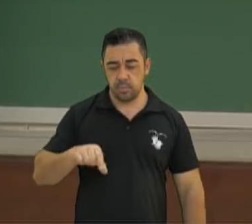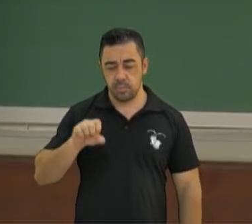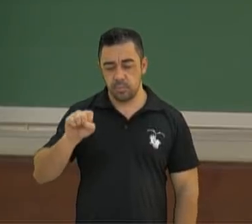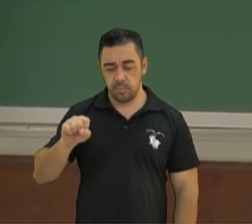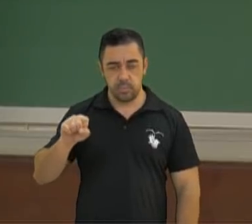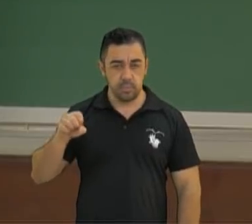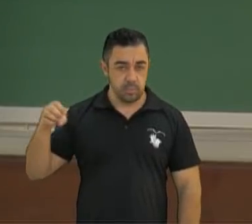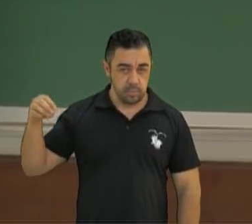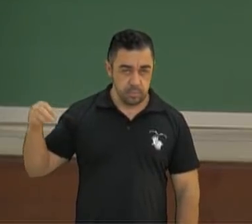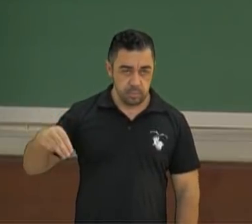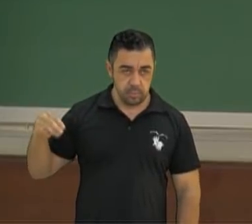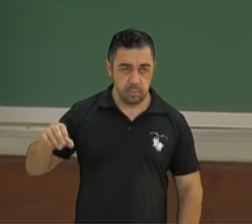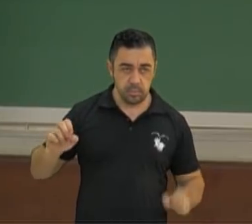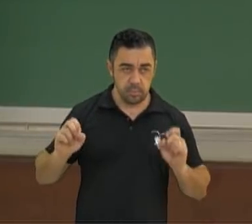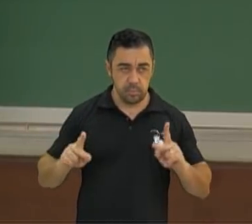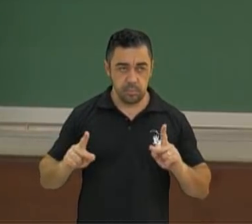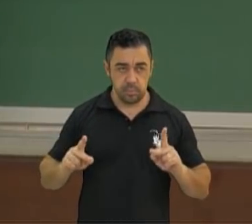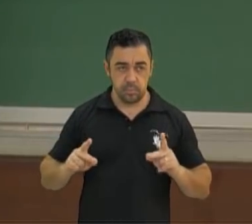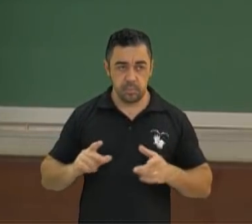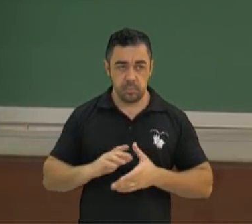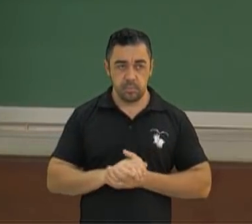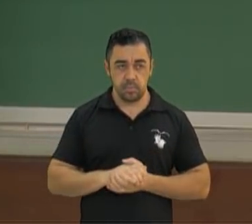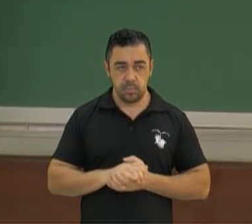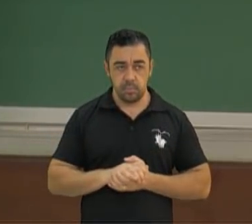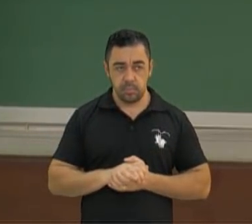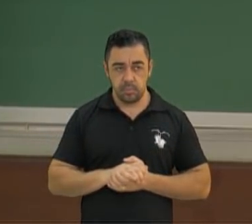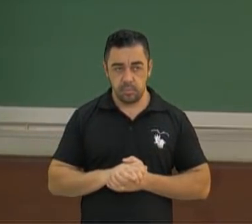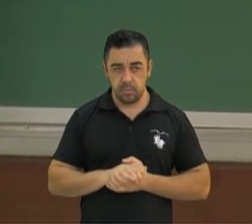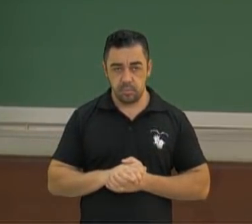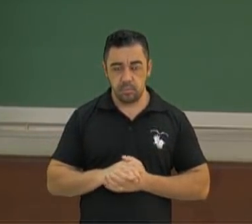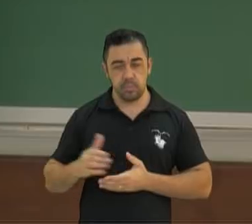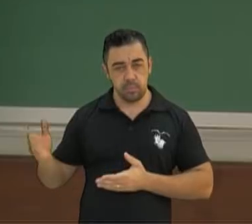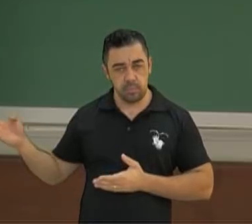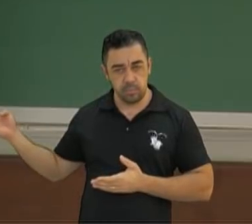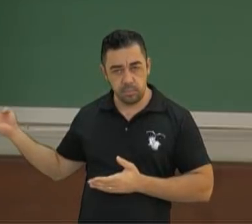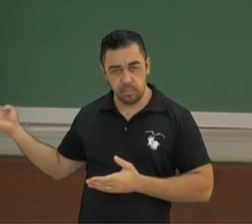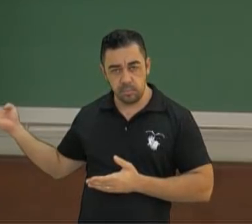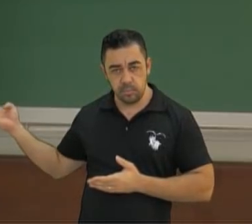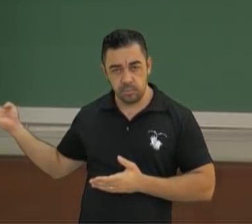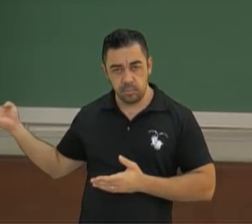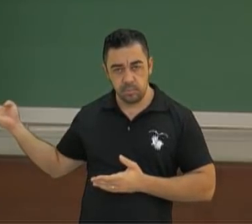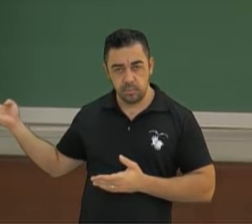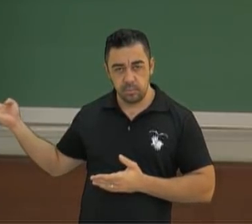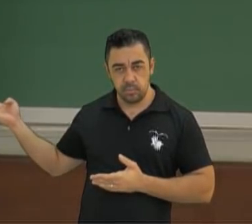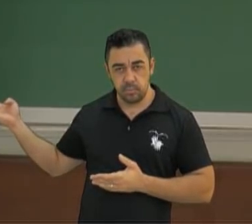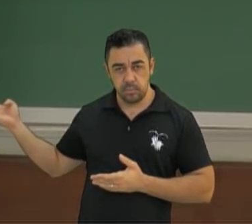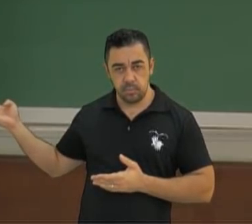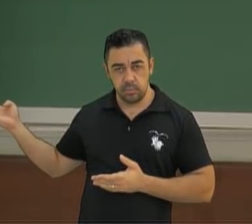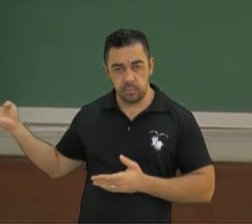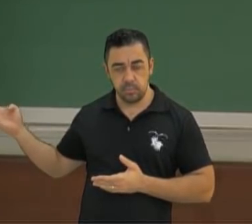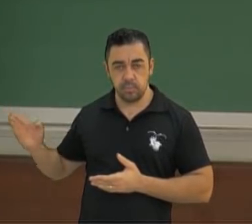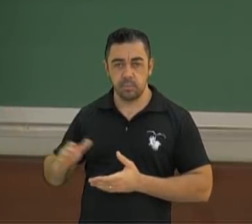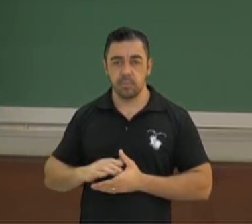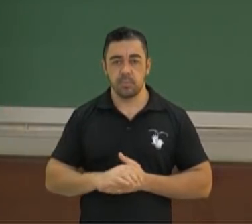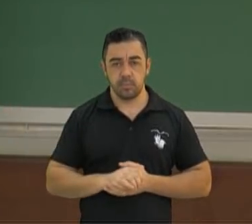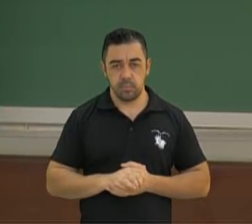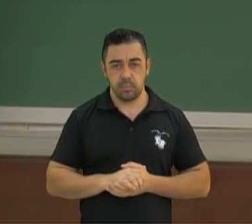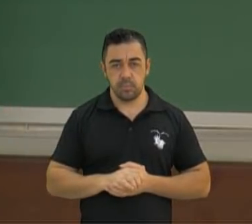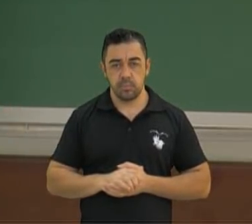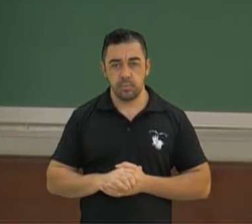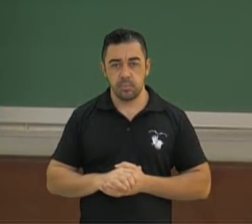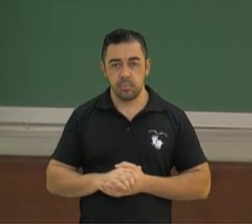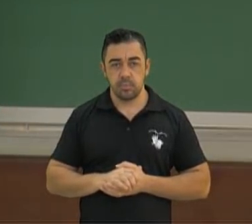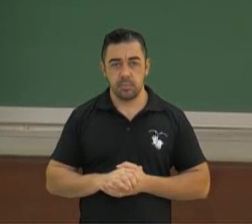fio, ok? Bom, sobrarão 3 metros e 80 centímetros de